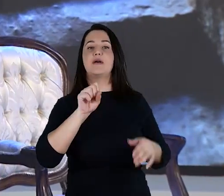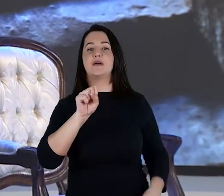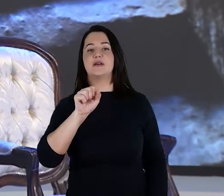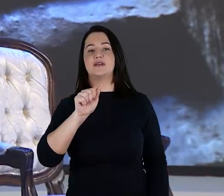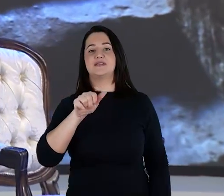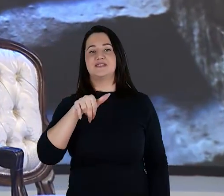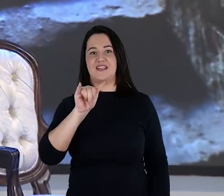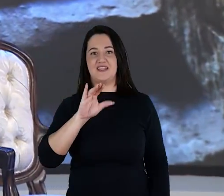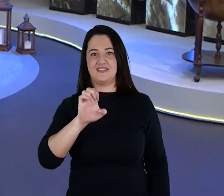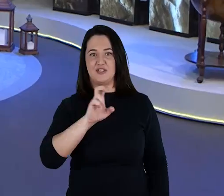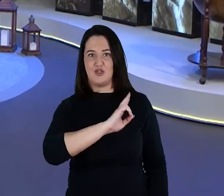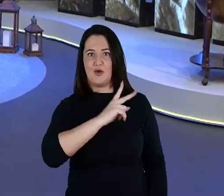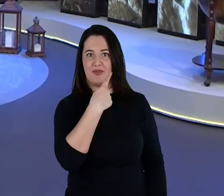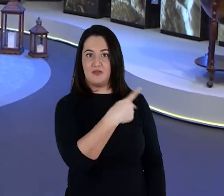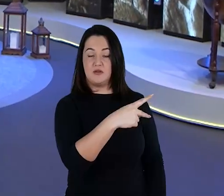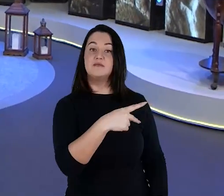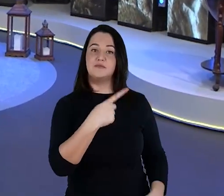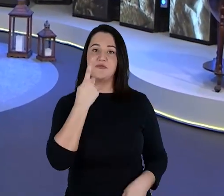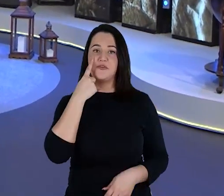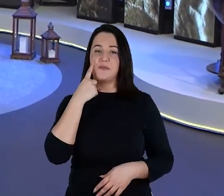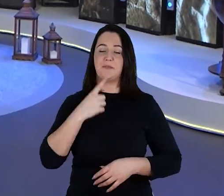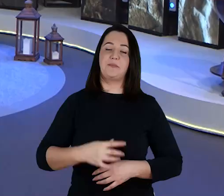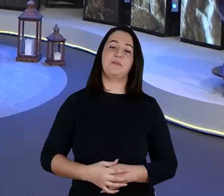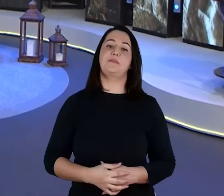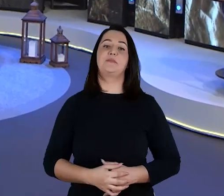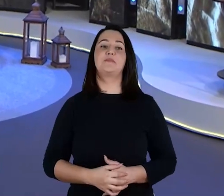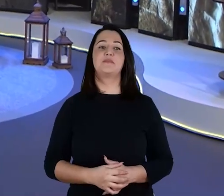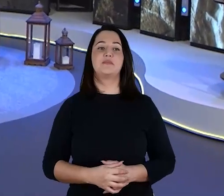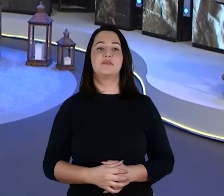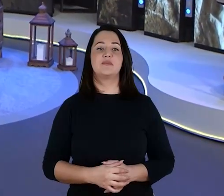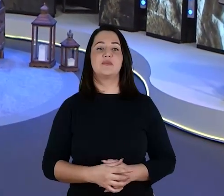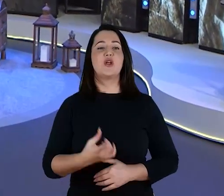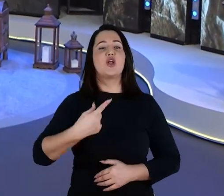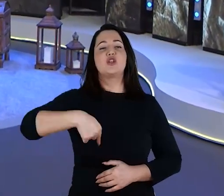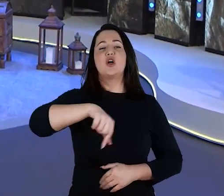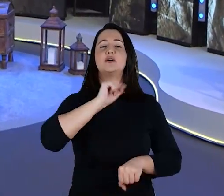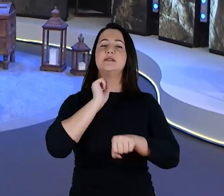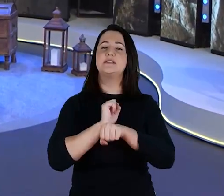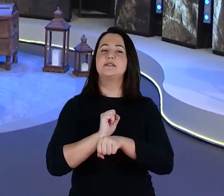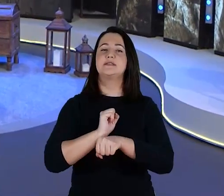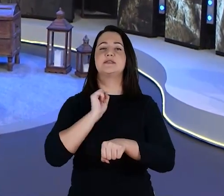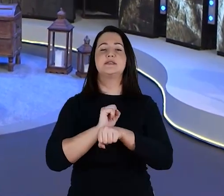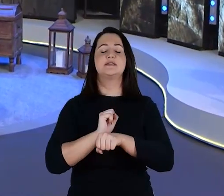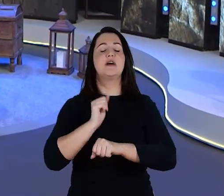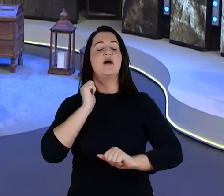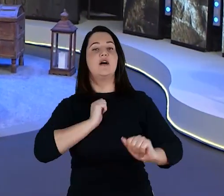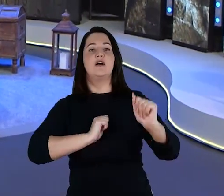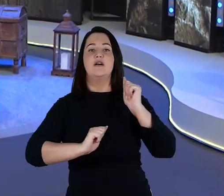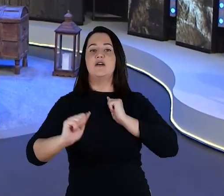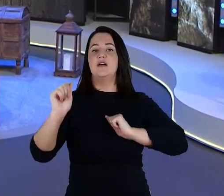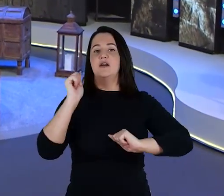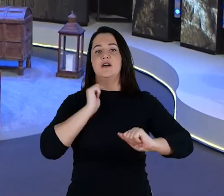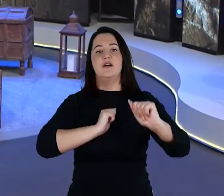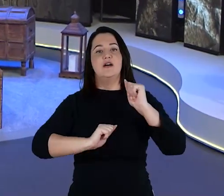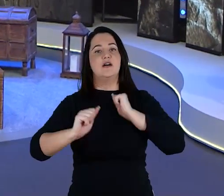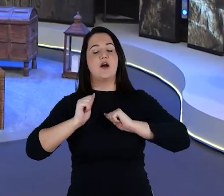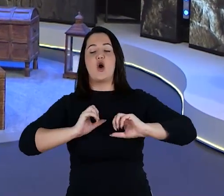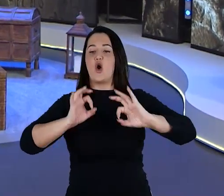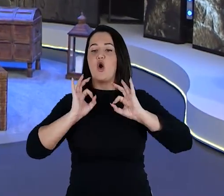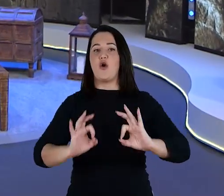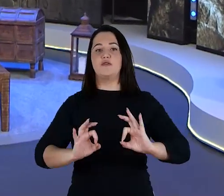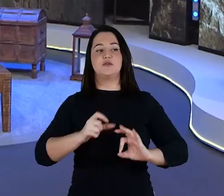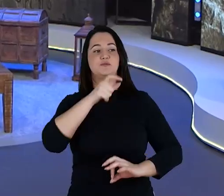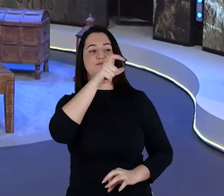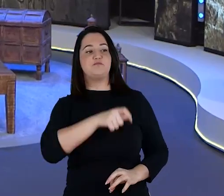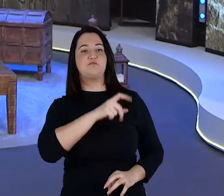Vou mostrar aqui no telão para você e você vai ler comigo. Esperamos ansiosamente por uma confirmação da opinião do